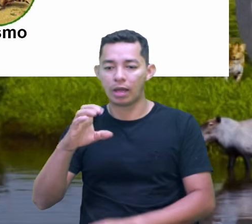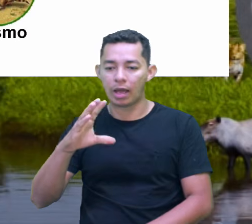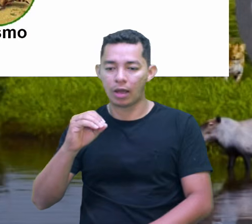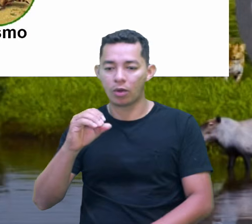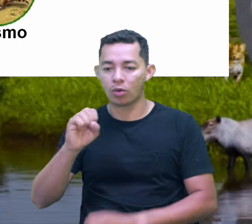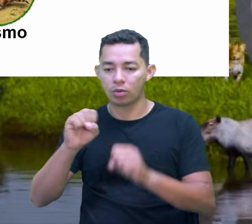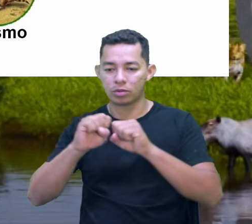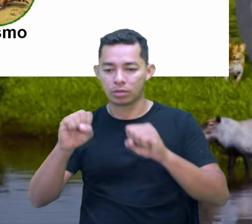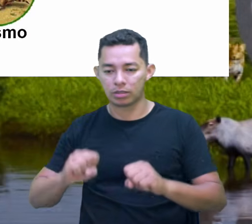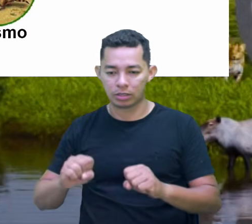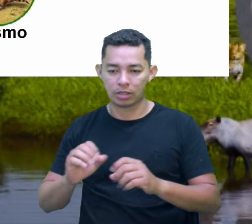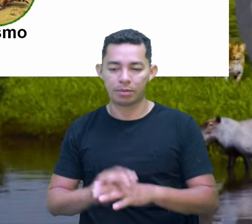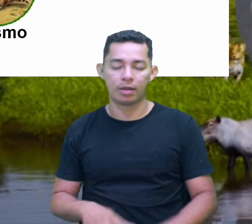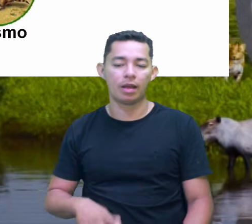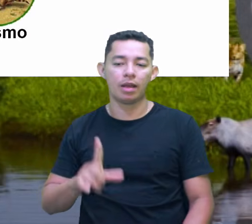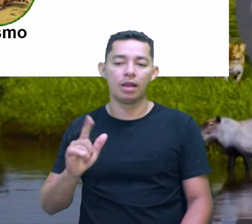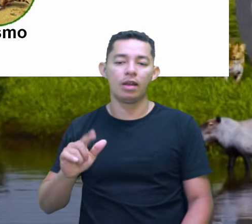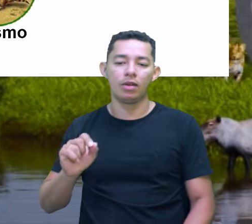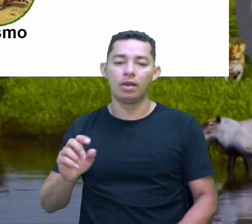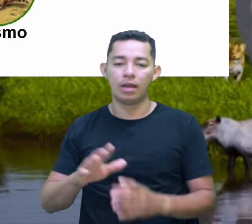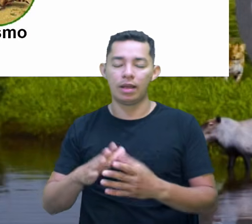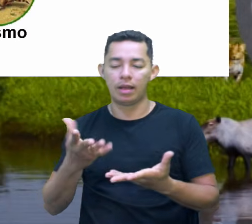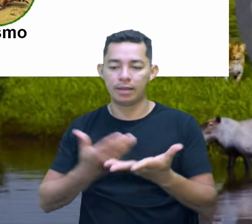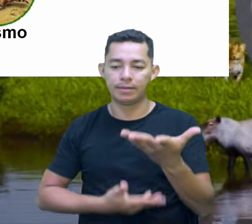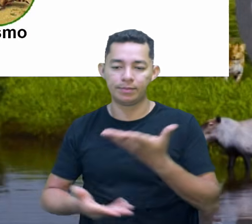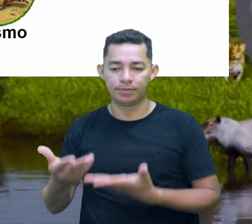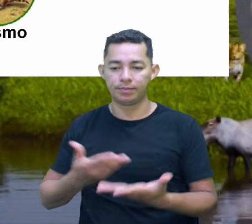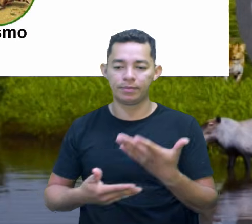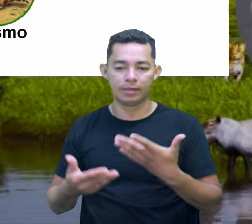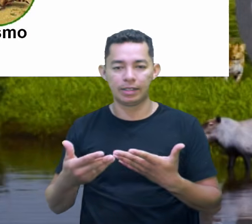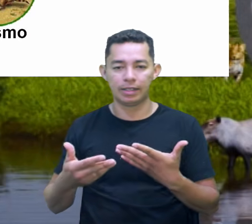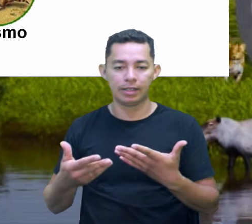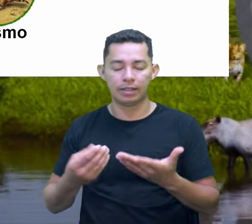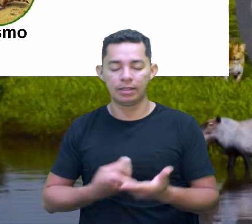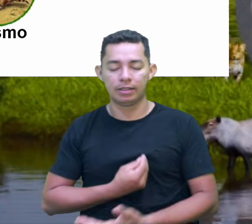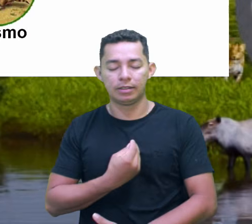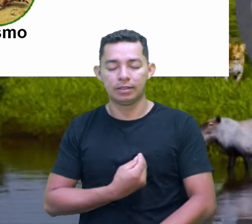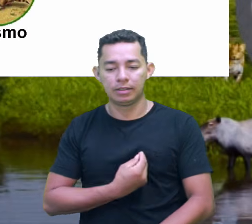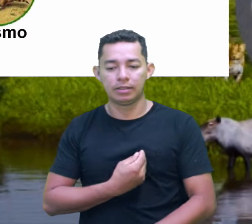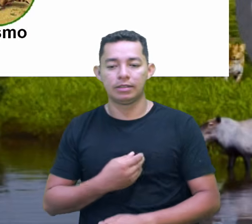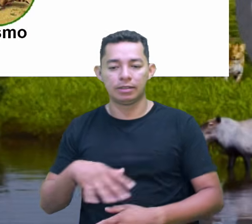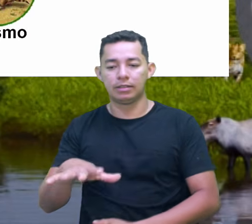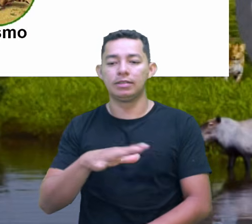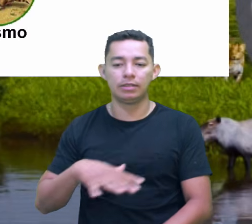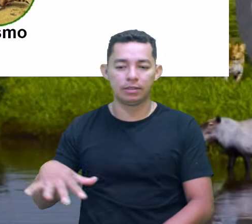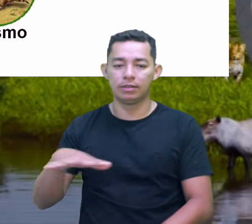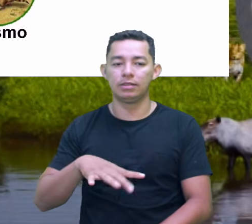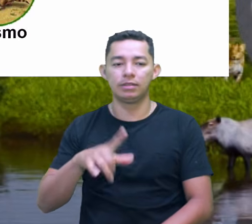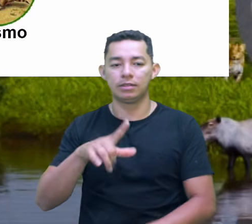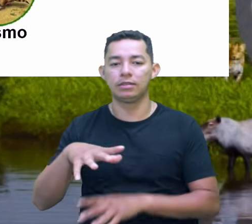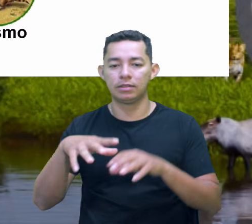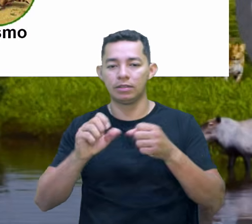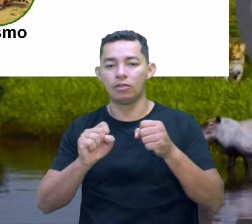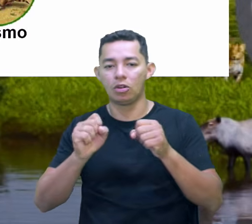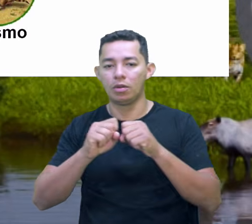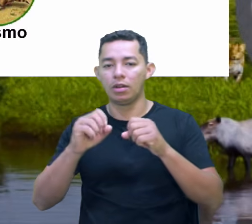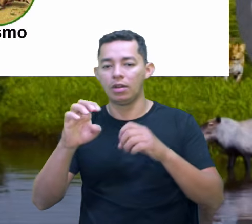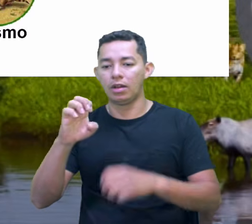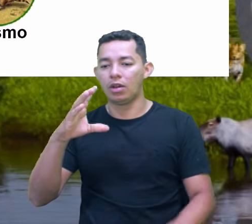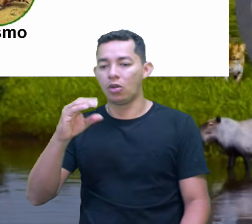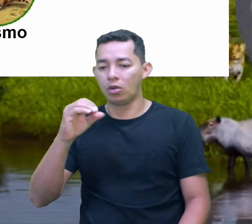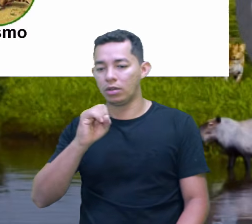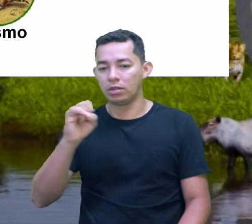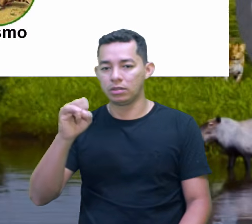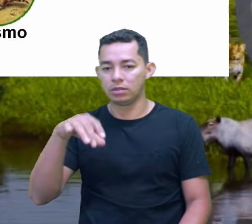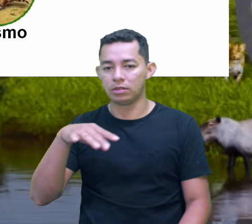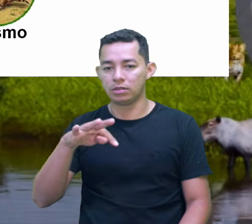pela relação entre os seres vivos e o meio ambiente. Isso vai formar um ecossistema. Então, é um